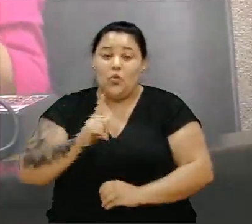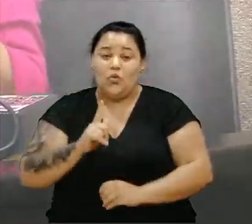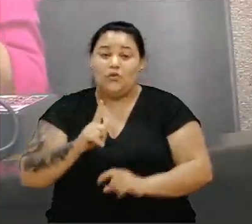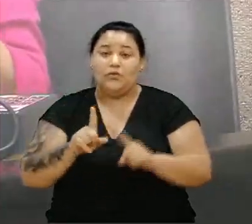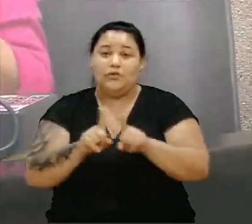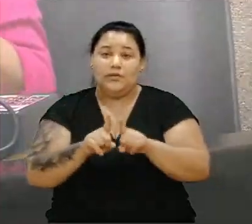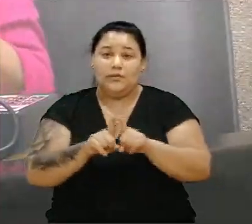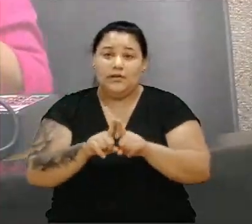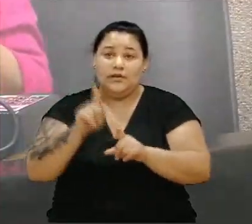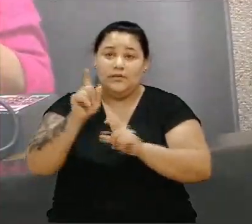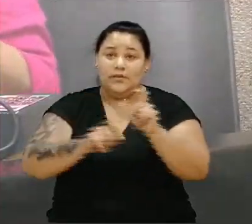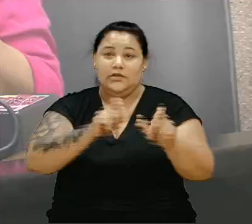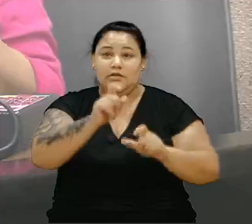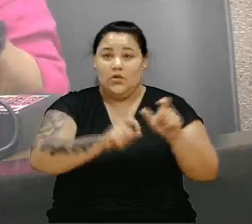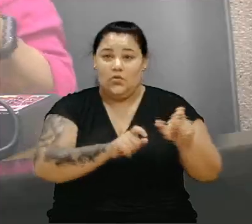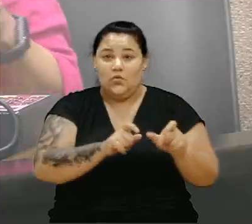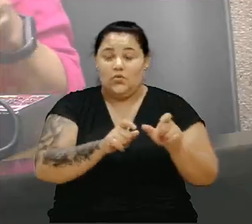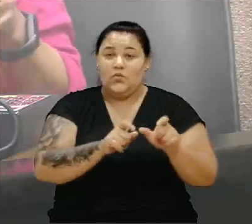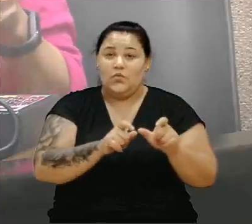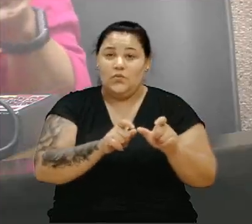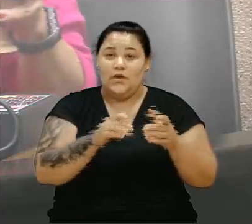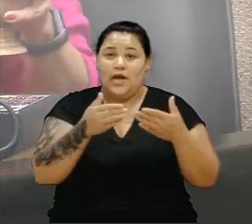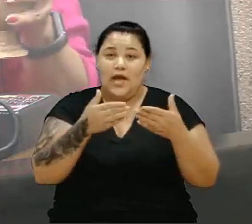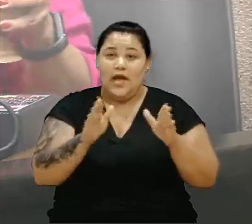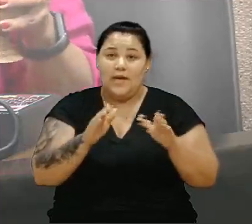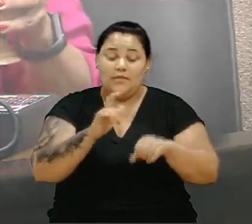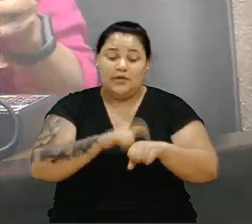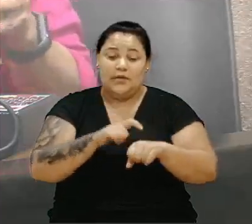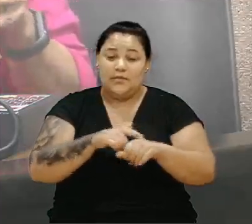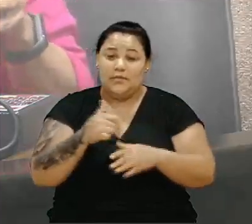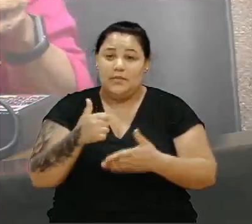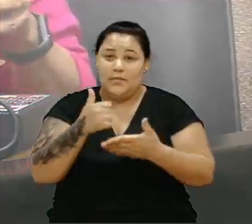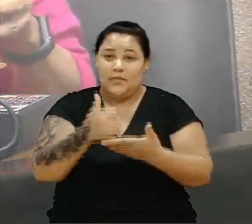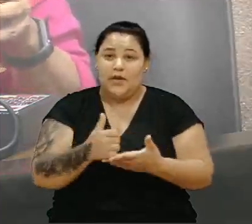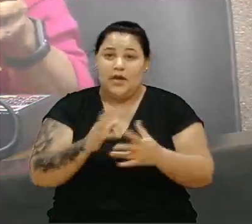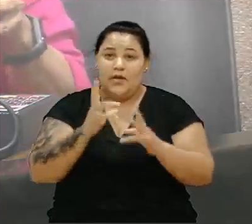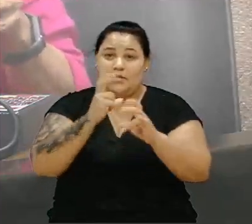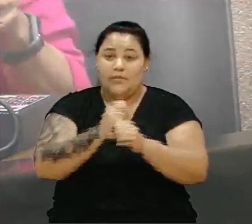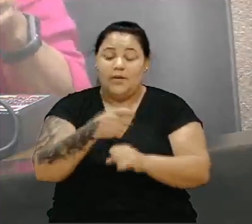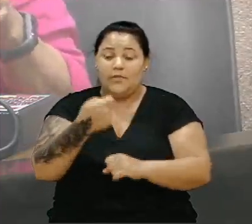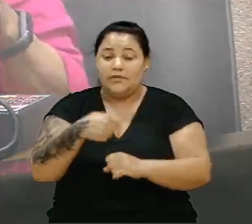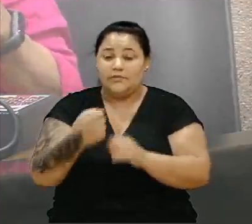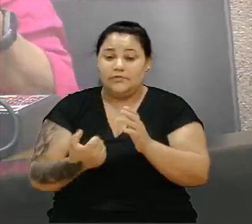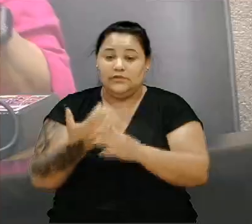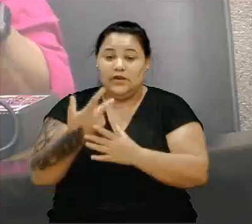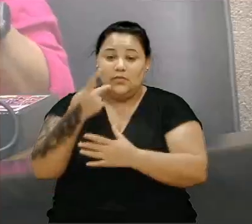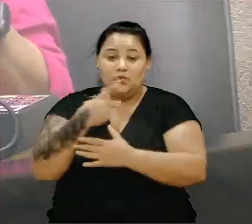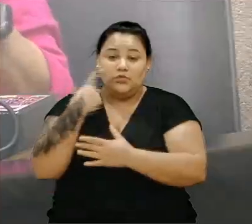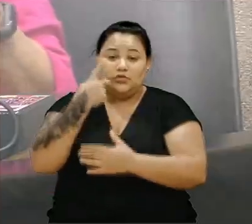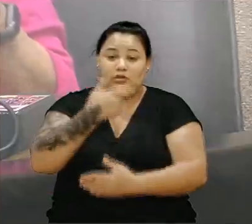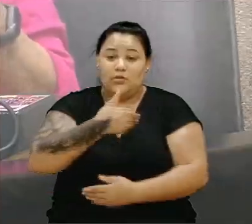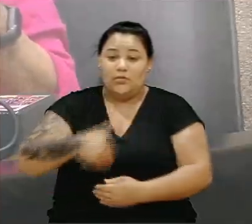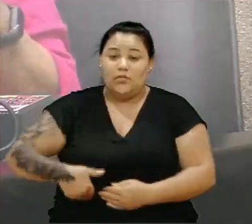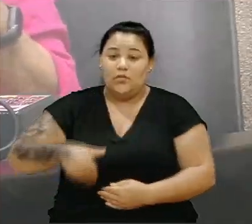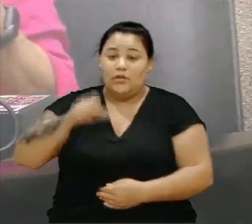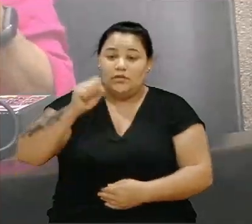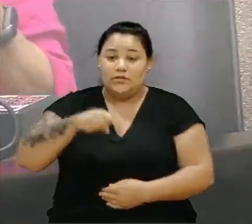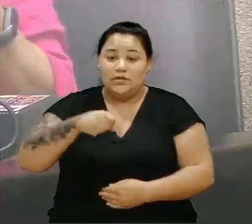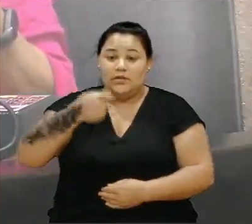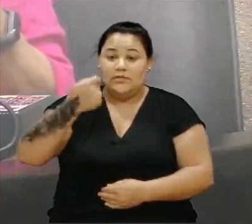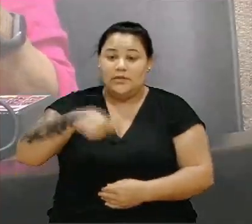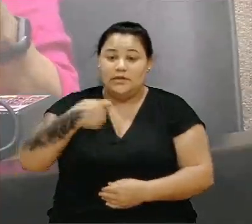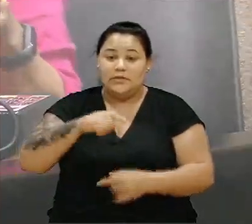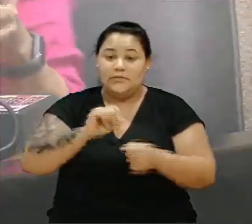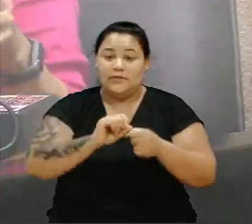que abdicam do seu tempo para auxiliar na causa animal. Teremos que ter políticas públicas para isso, precisamos